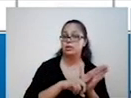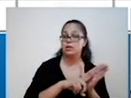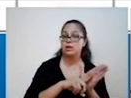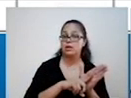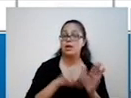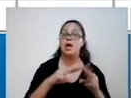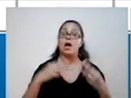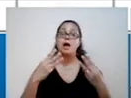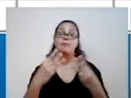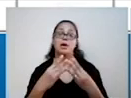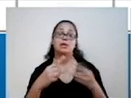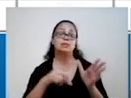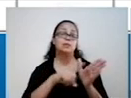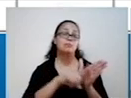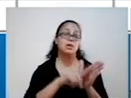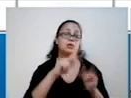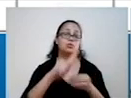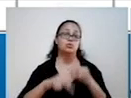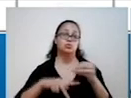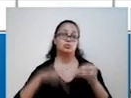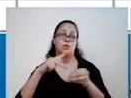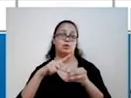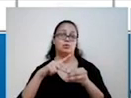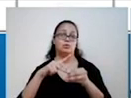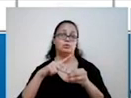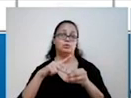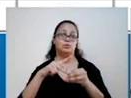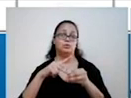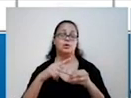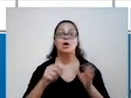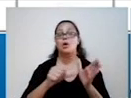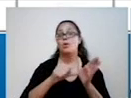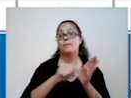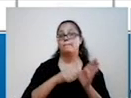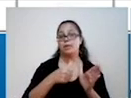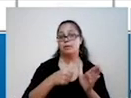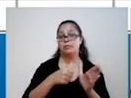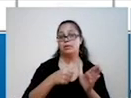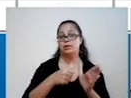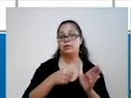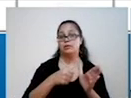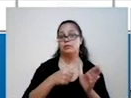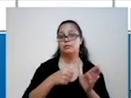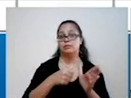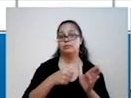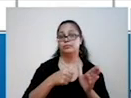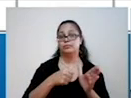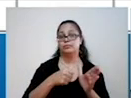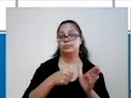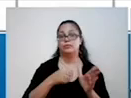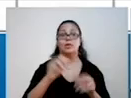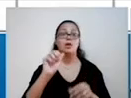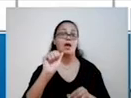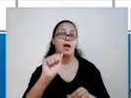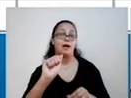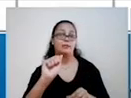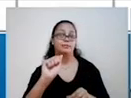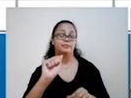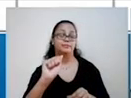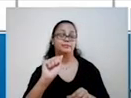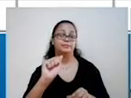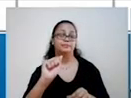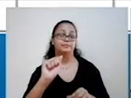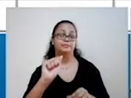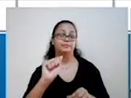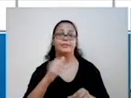prótons. Então, aqui no primeira partícula imaginária seria o elemento A. Então, nós não